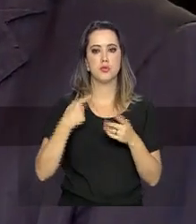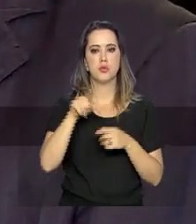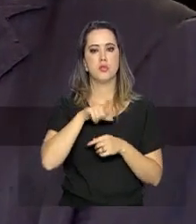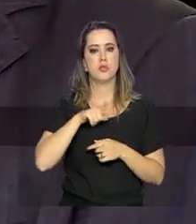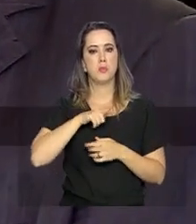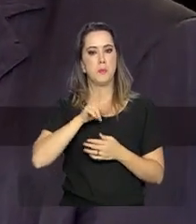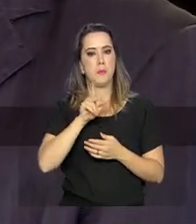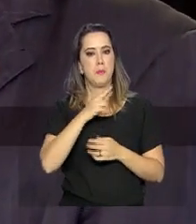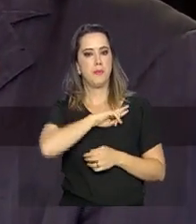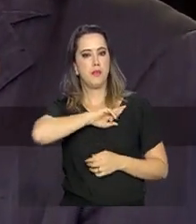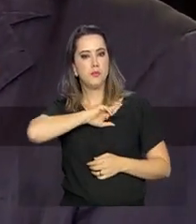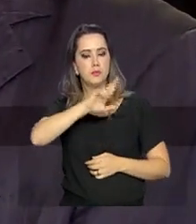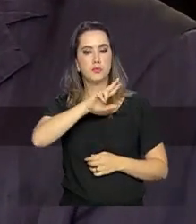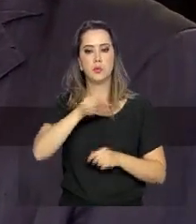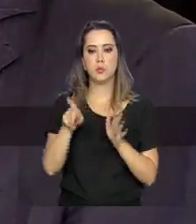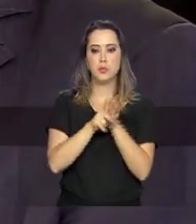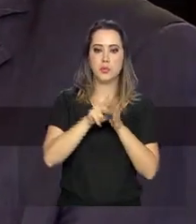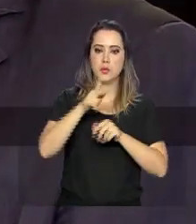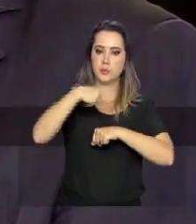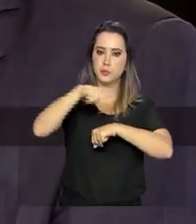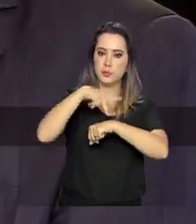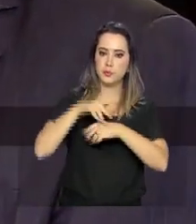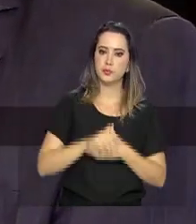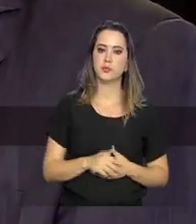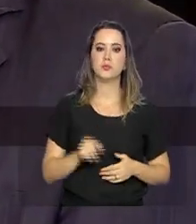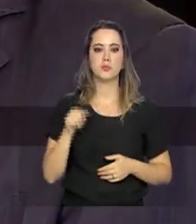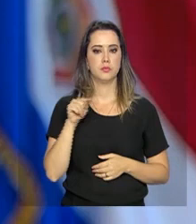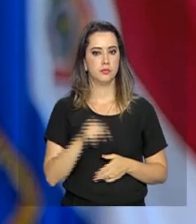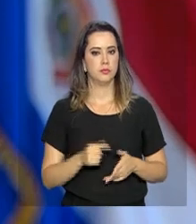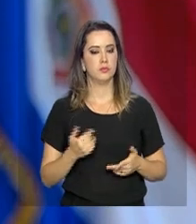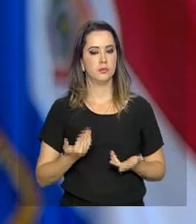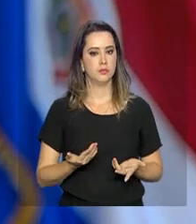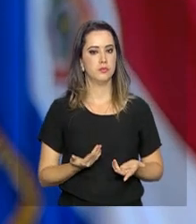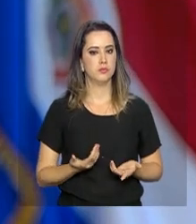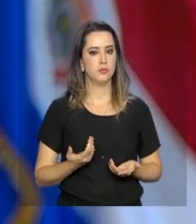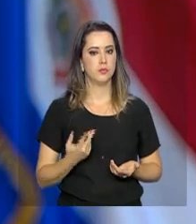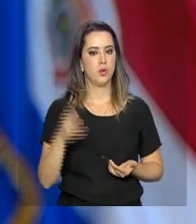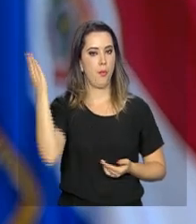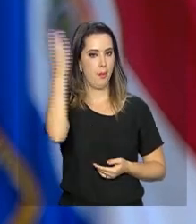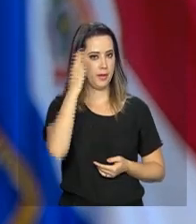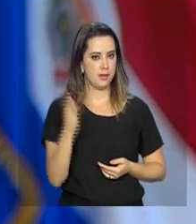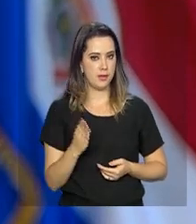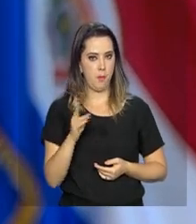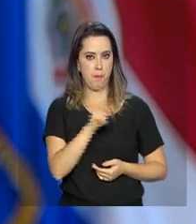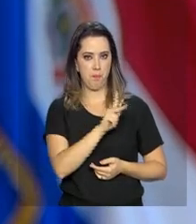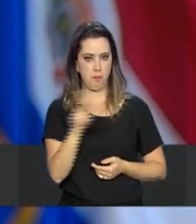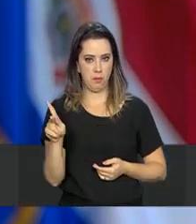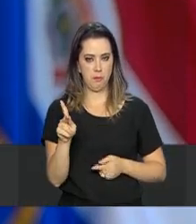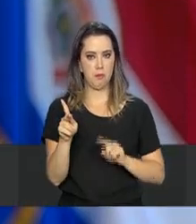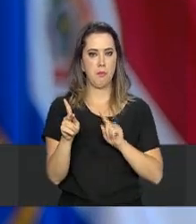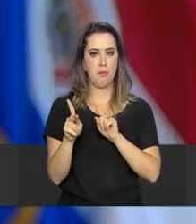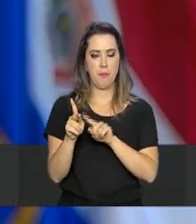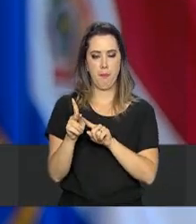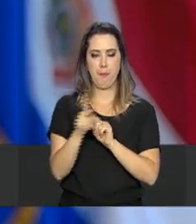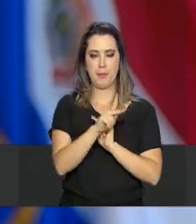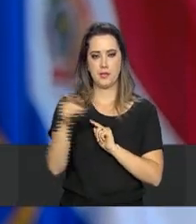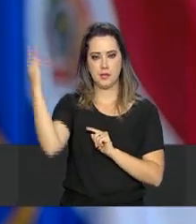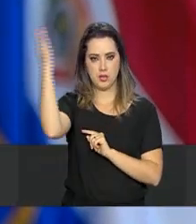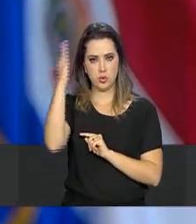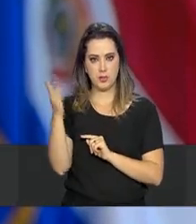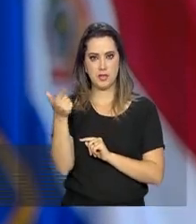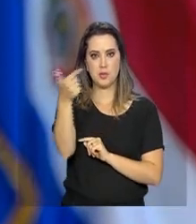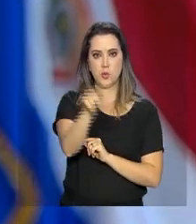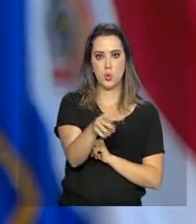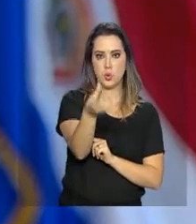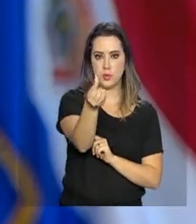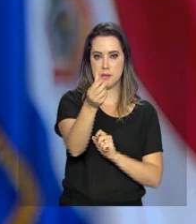nessa função de representar as suas raízes aqui além do brasil presidentes de outros seis países confirmaram